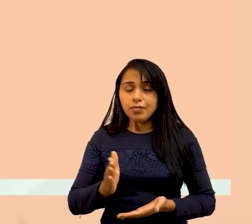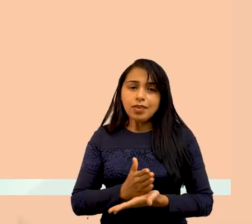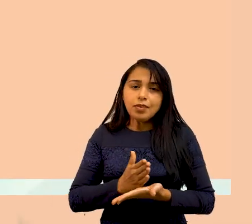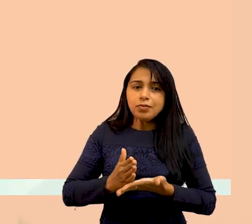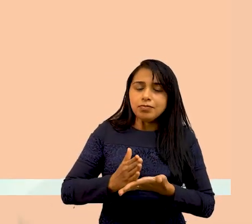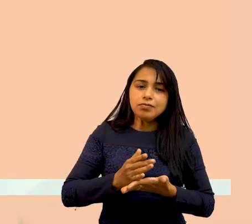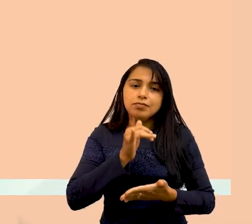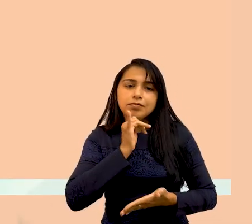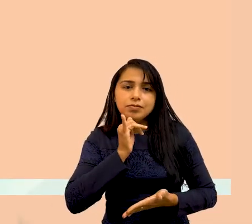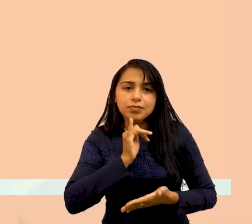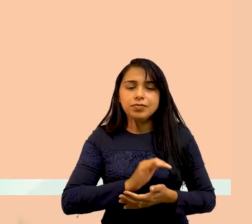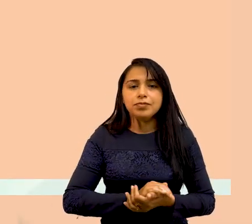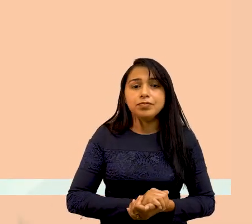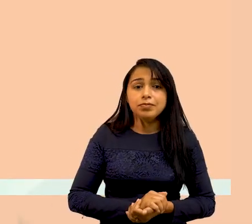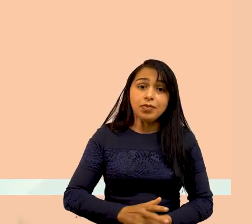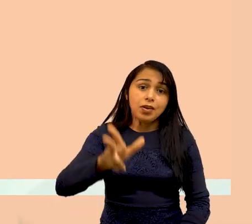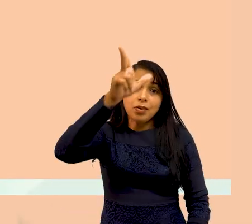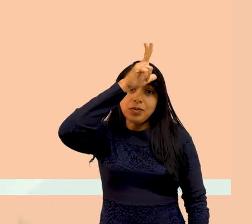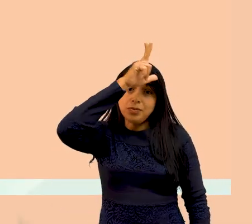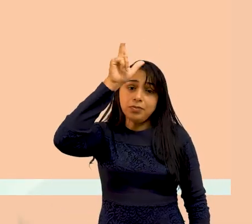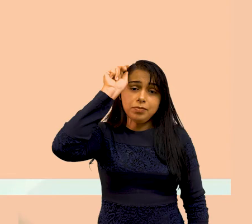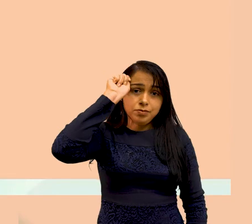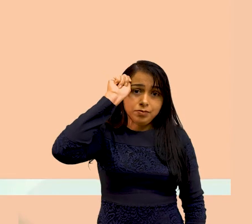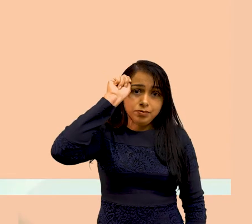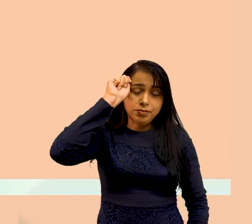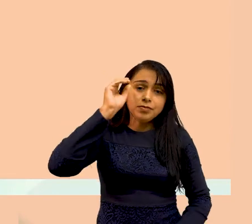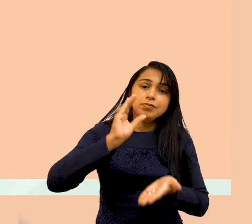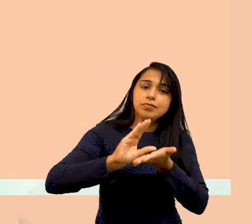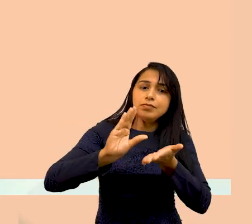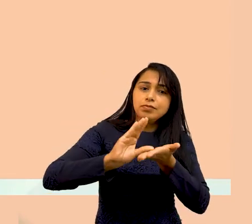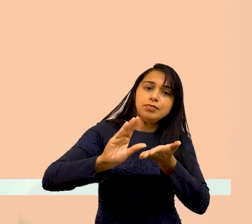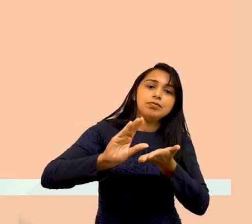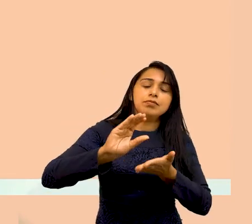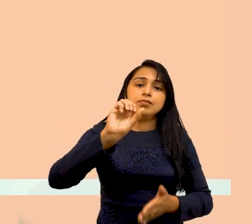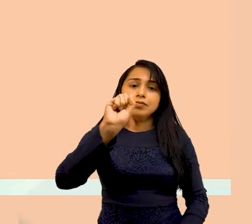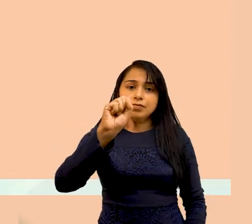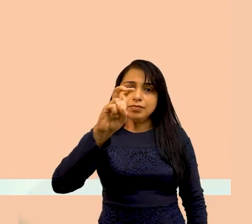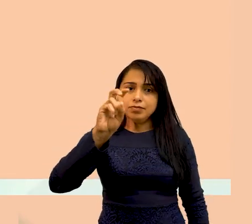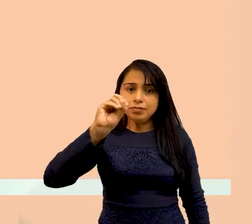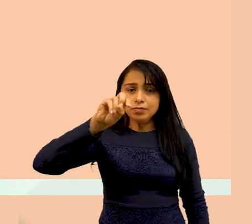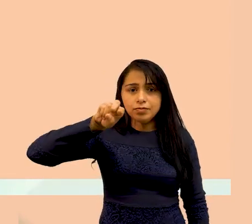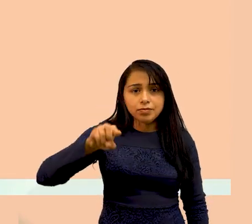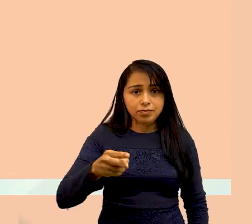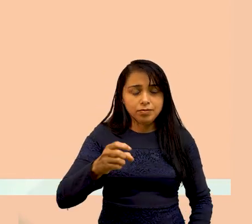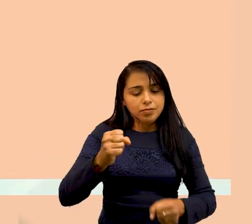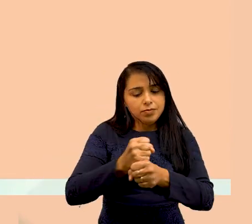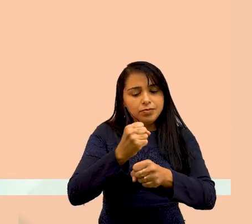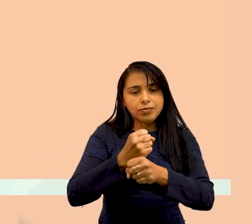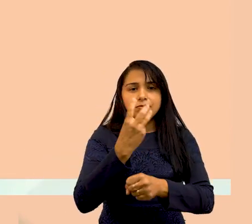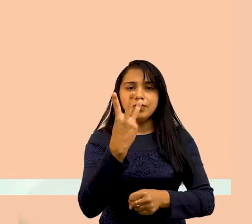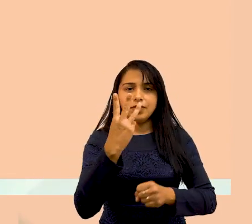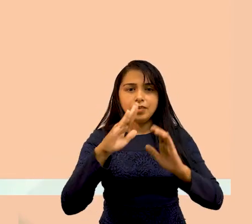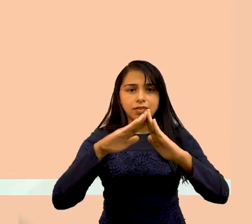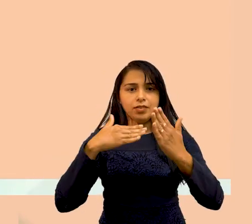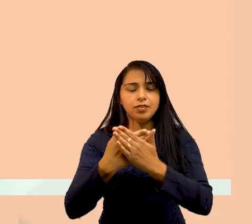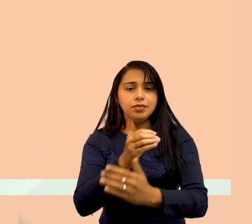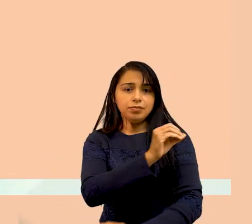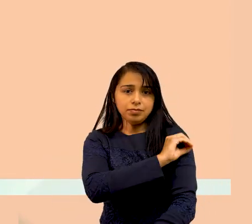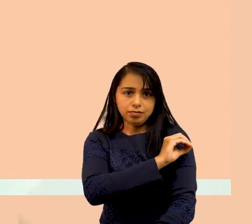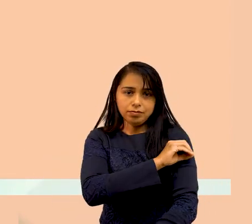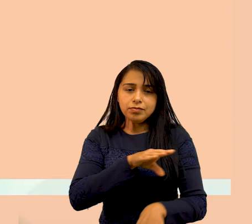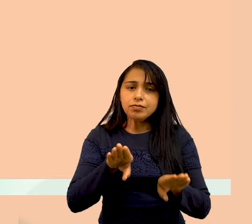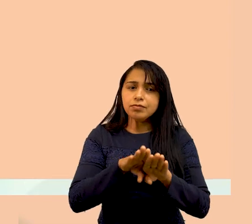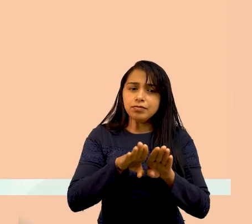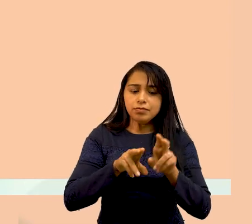algumas questões. Uma prefeitura aplicou 850 mil na construção de 3 creches e